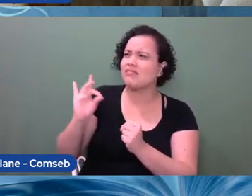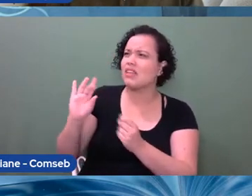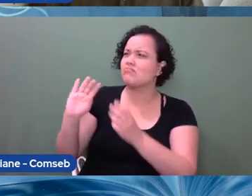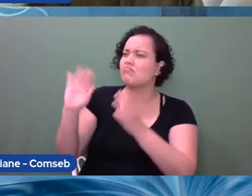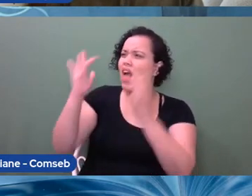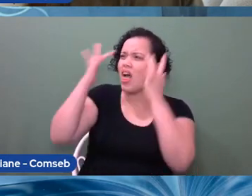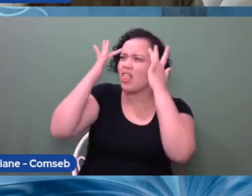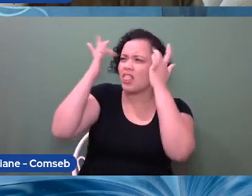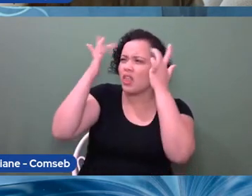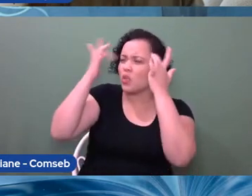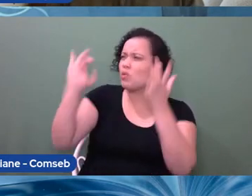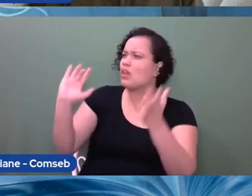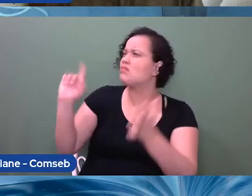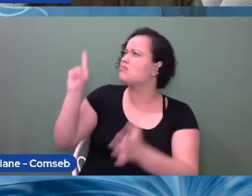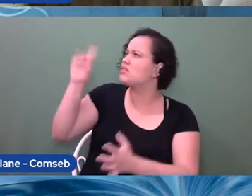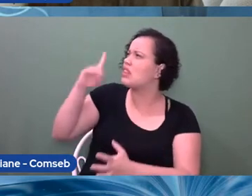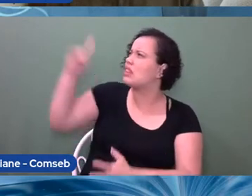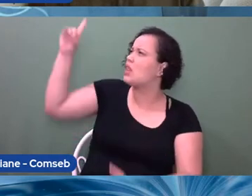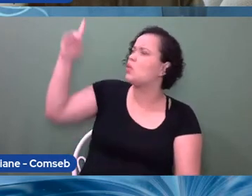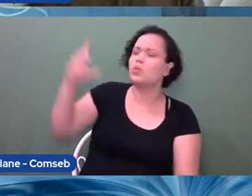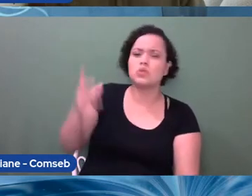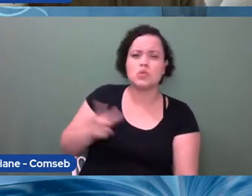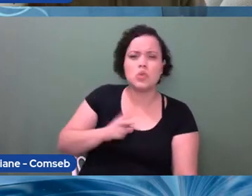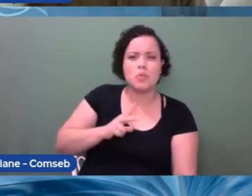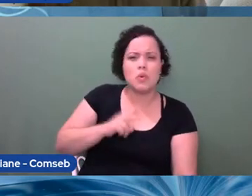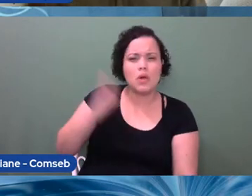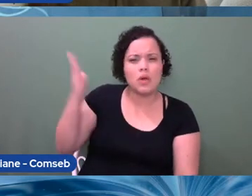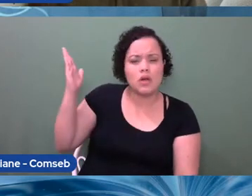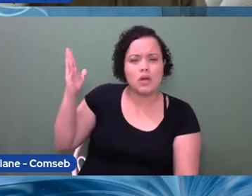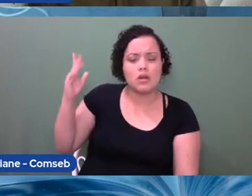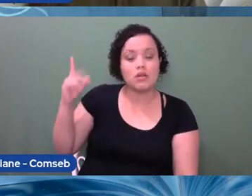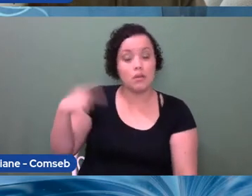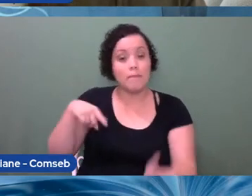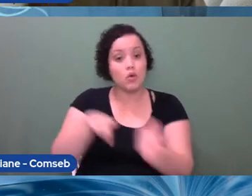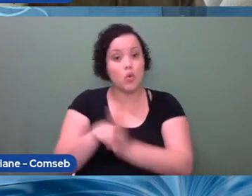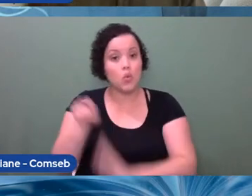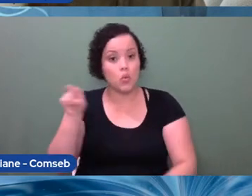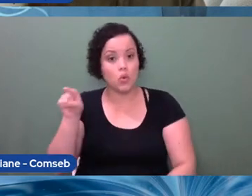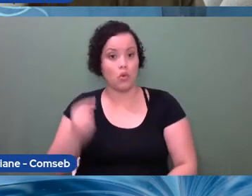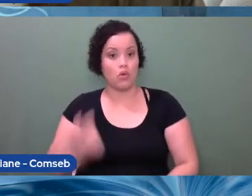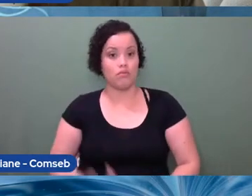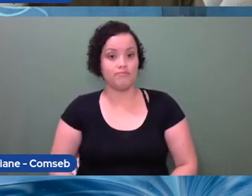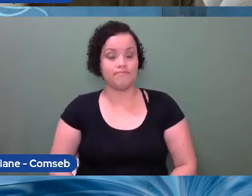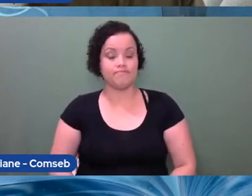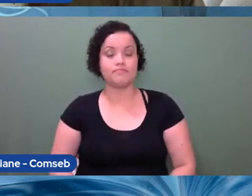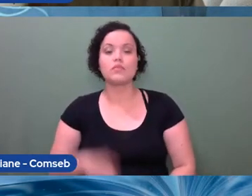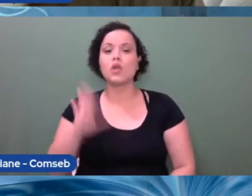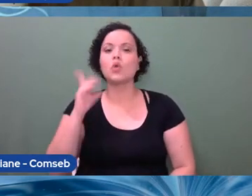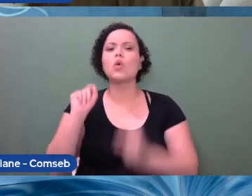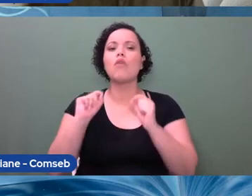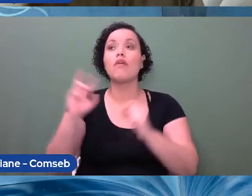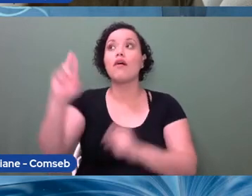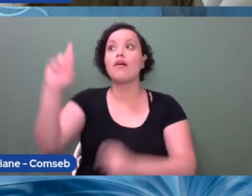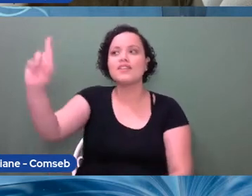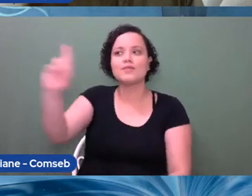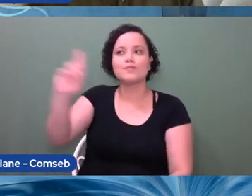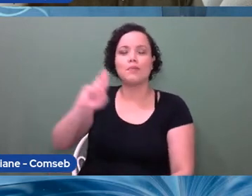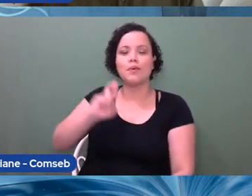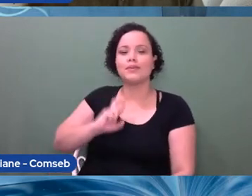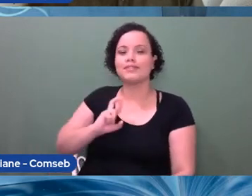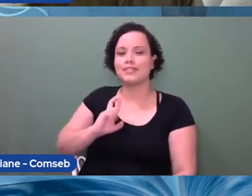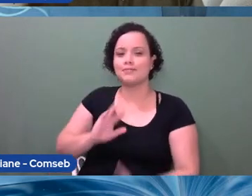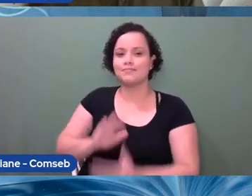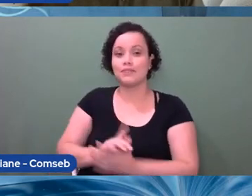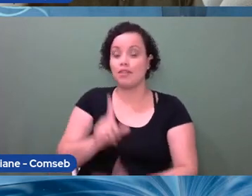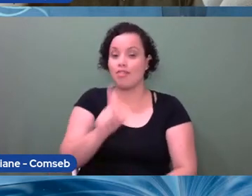Deus, a natureza íntima de Deus. Então, ele pergunta isso. E o que acontece? Qual foi a resposta da espiritualidade? Que